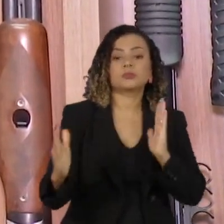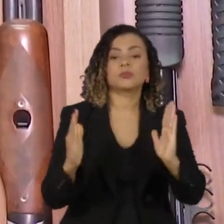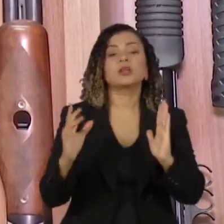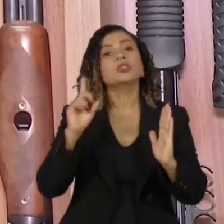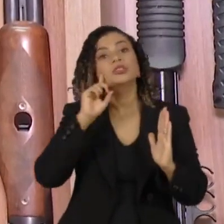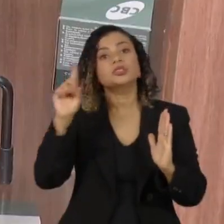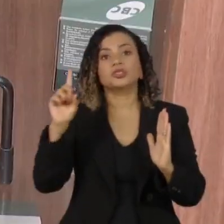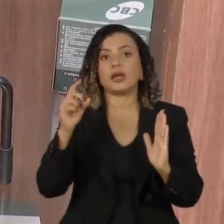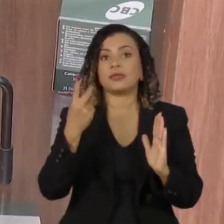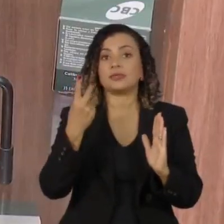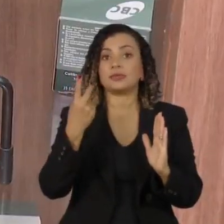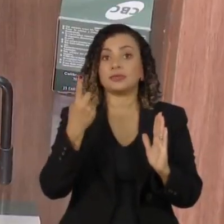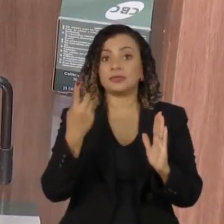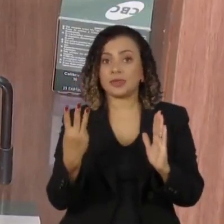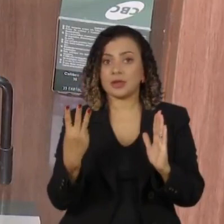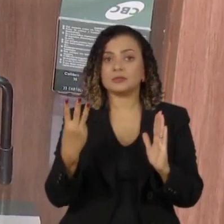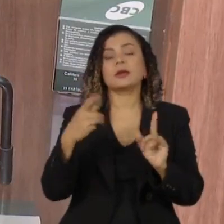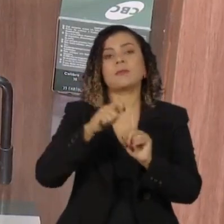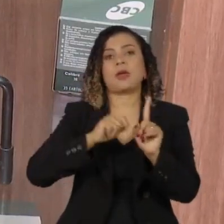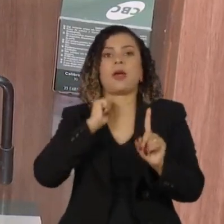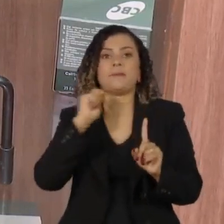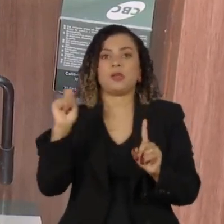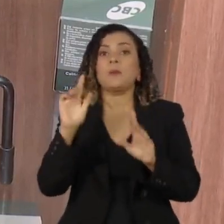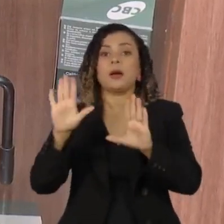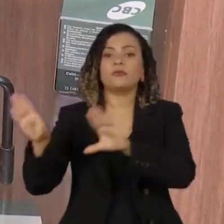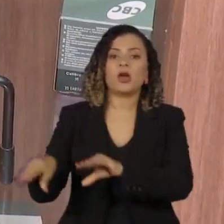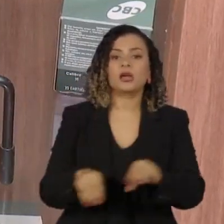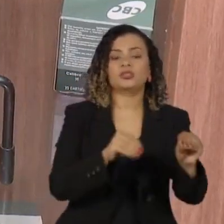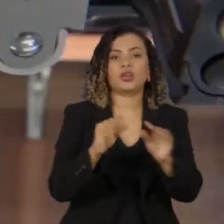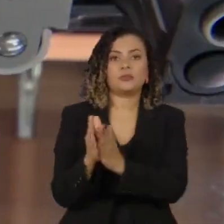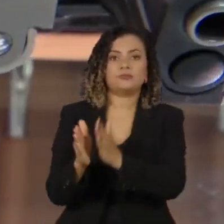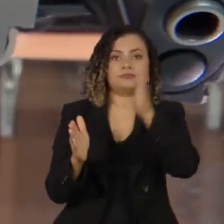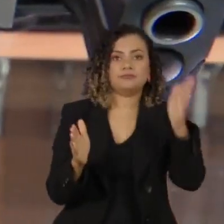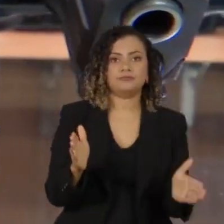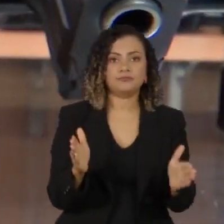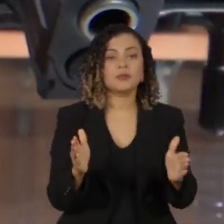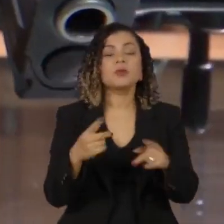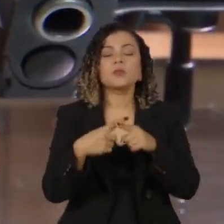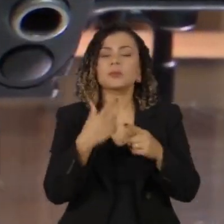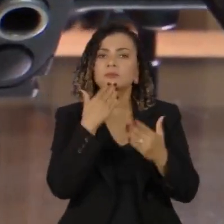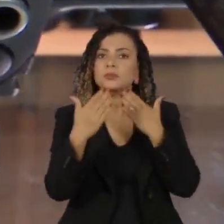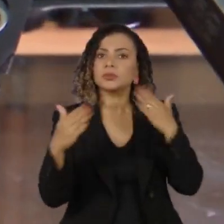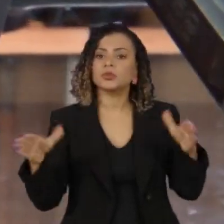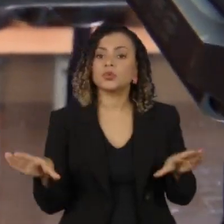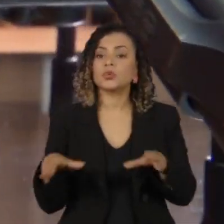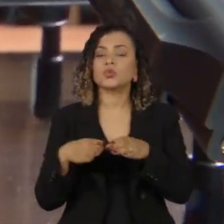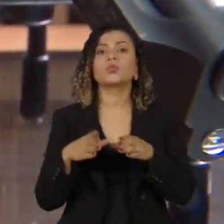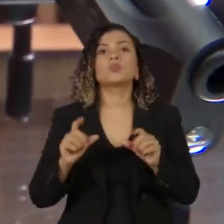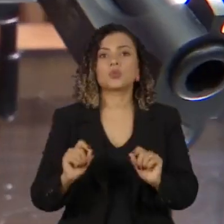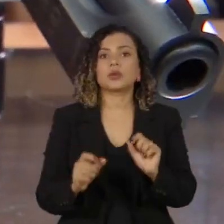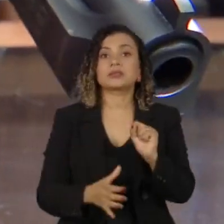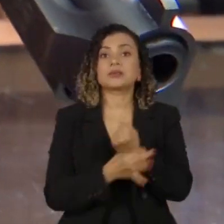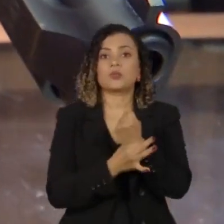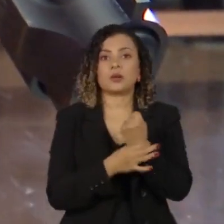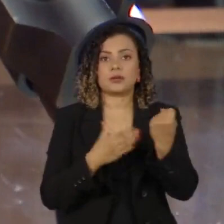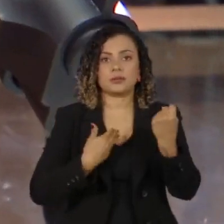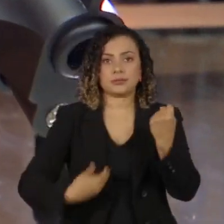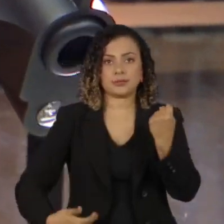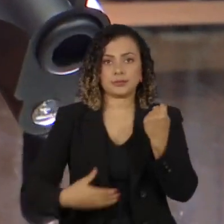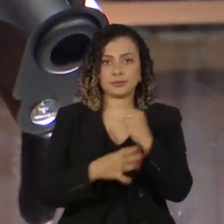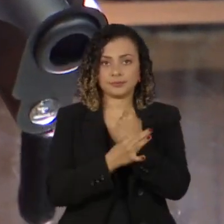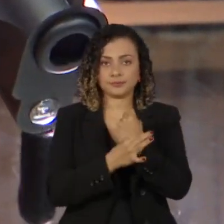13 de Abril mas foi adiado em 30 dias a pedido dos parlamentares ligado ao setor de Segurança Pública